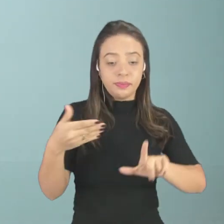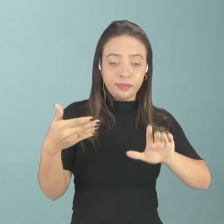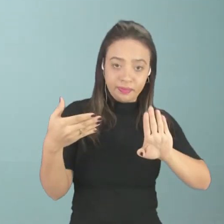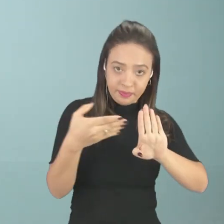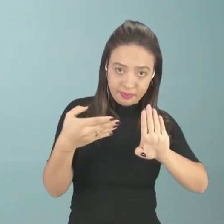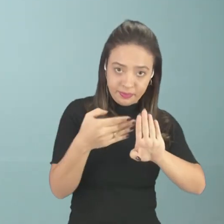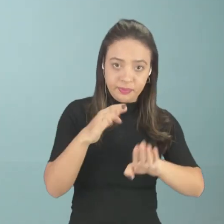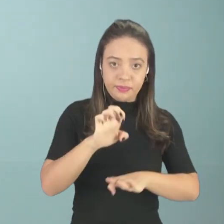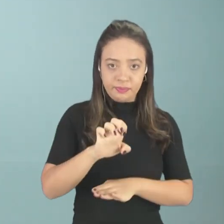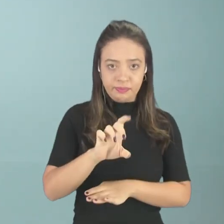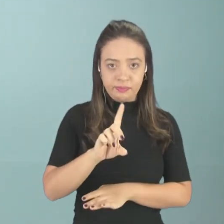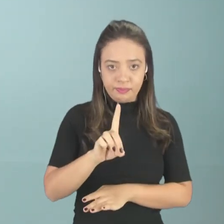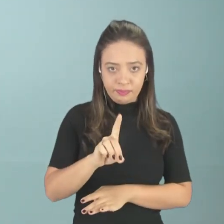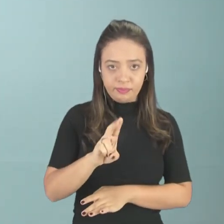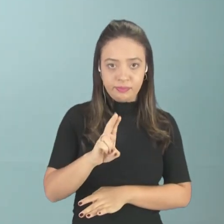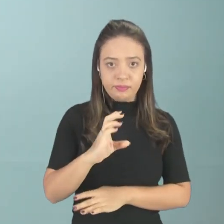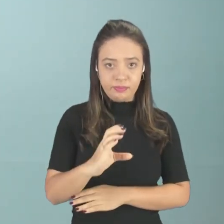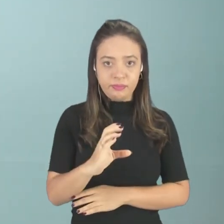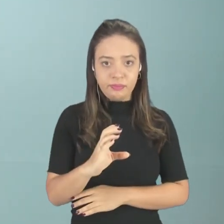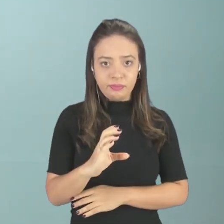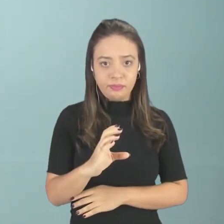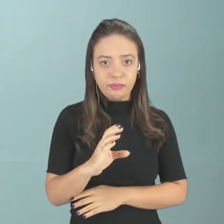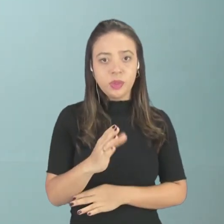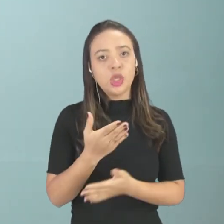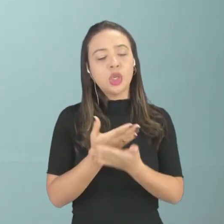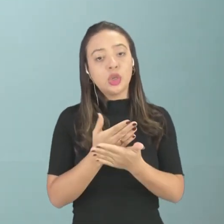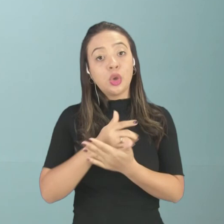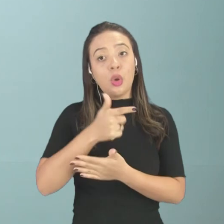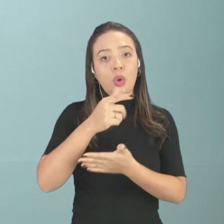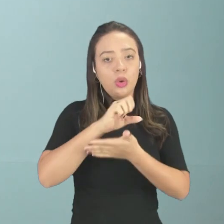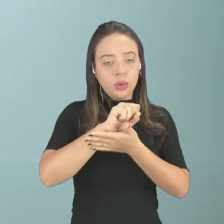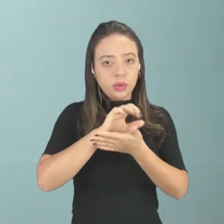Eduque, trabalhem em outras questões lá